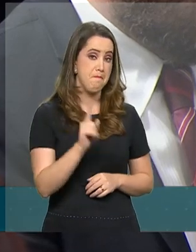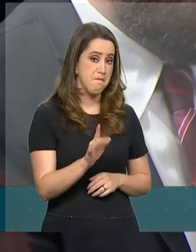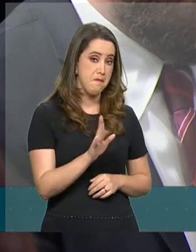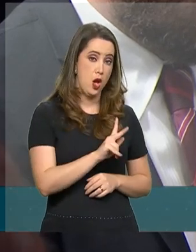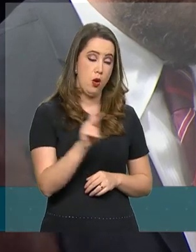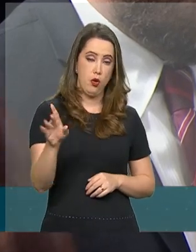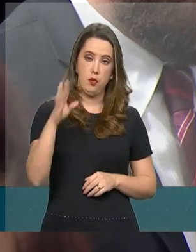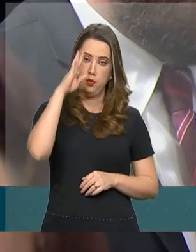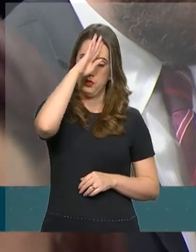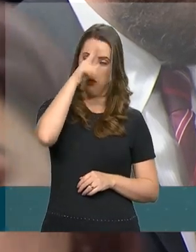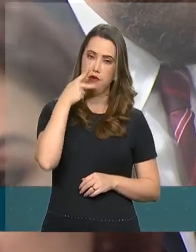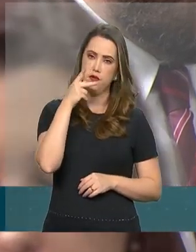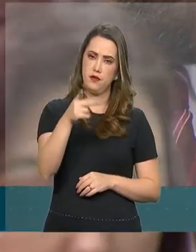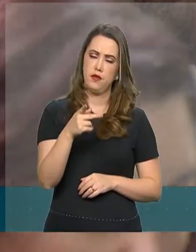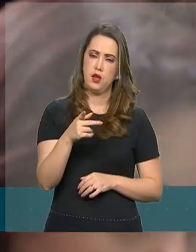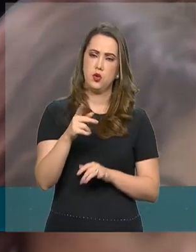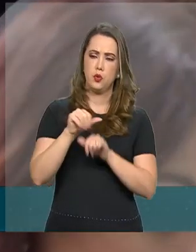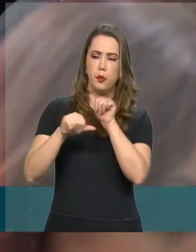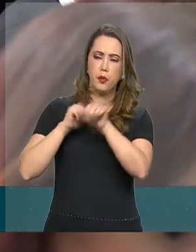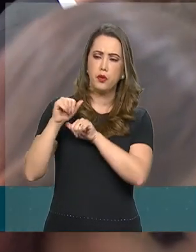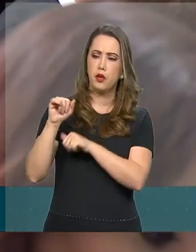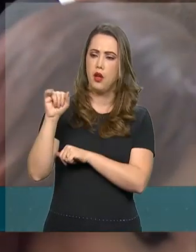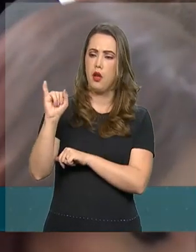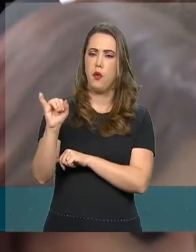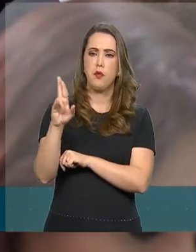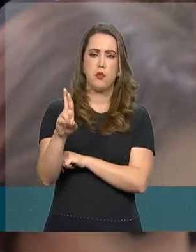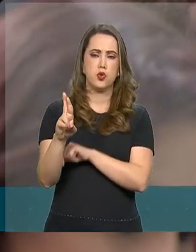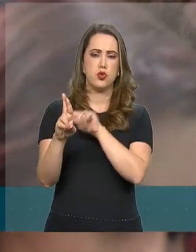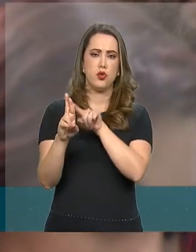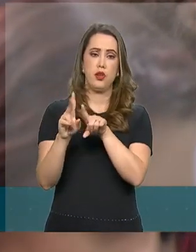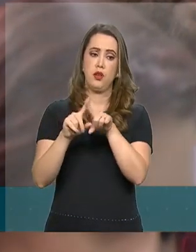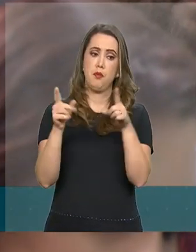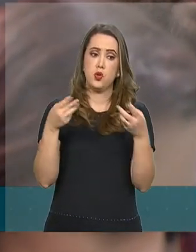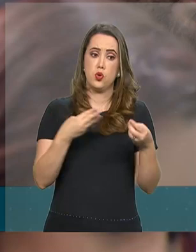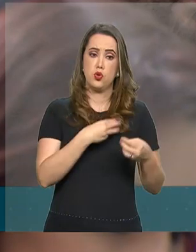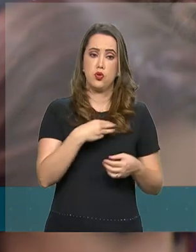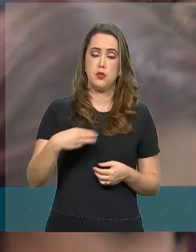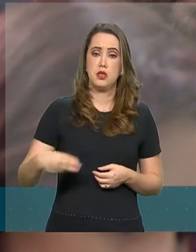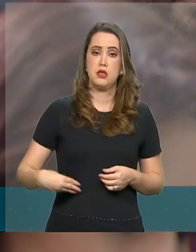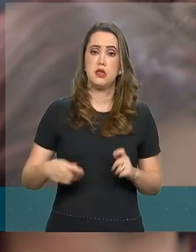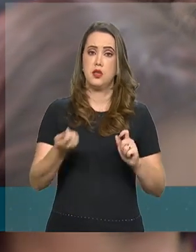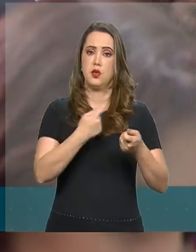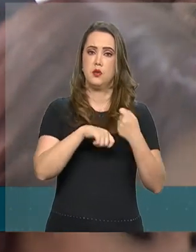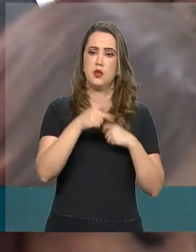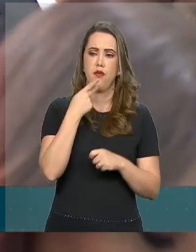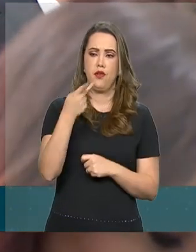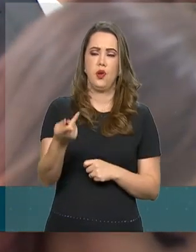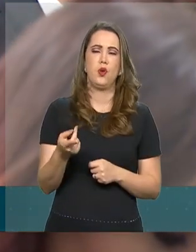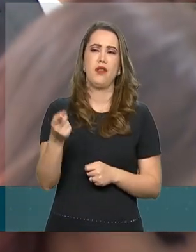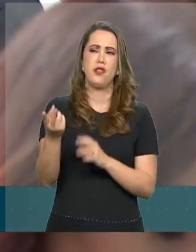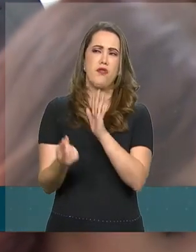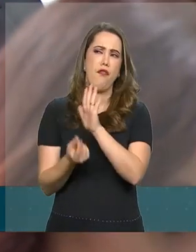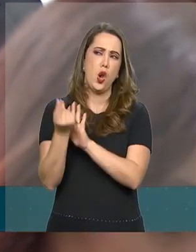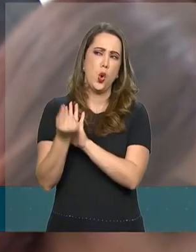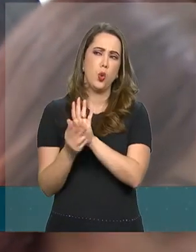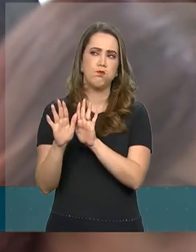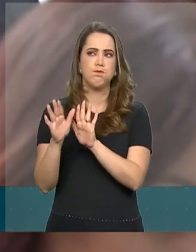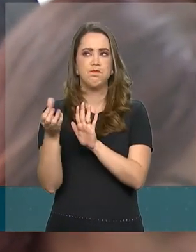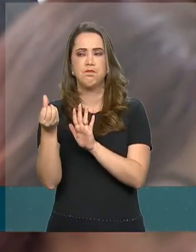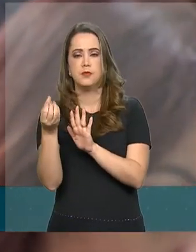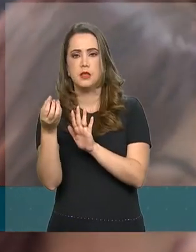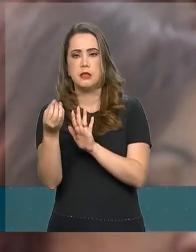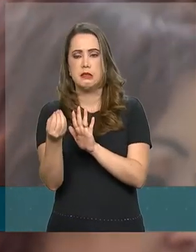na tabela do irs mas o ministro da economia hoje falou na comissão na câmara que isso custaria entre 60